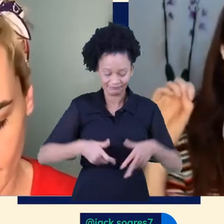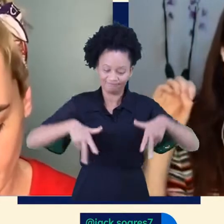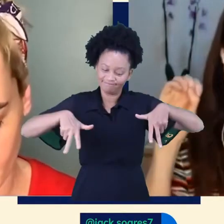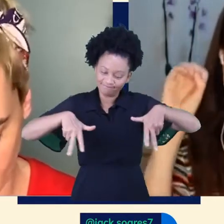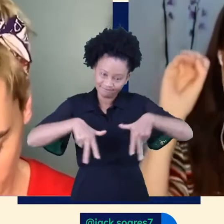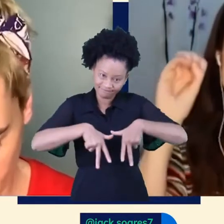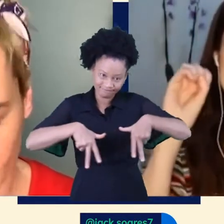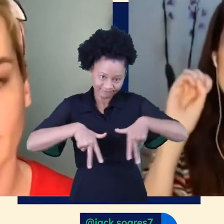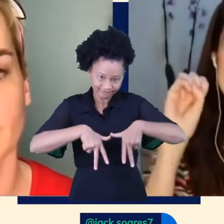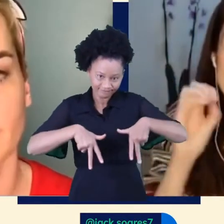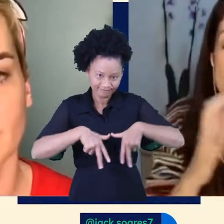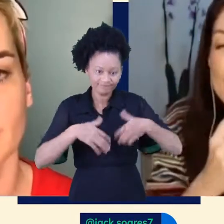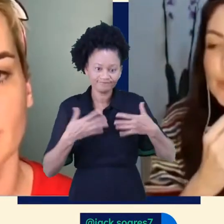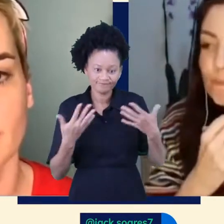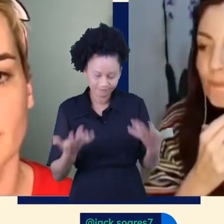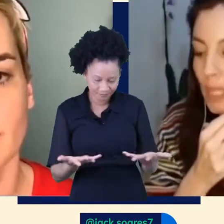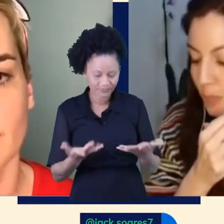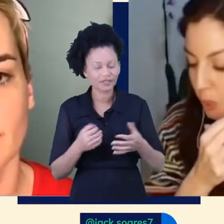que